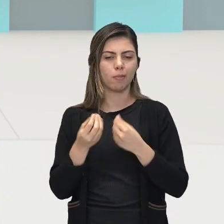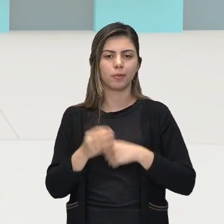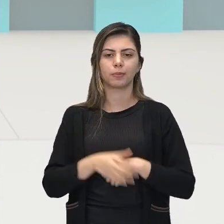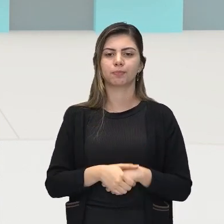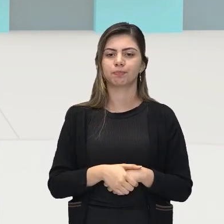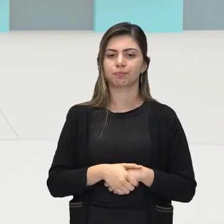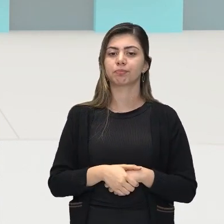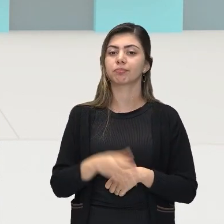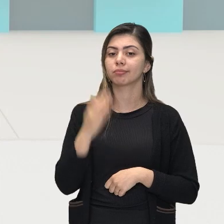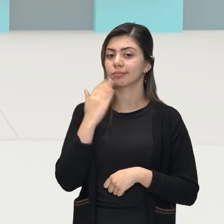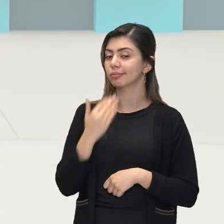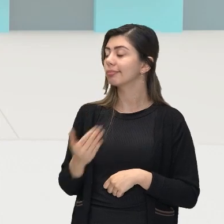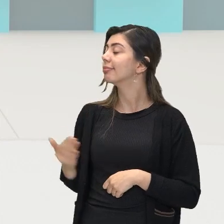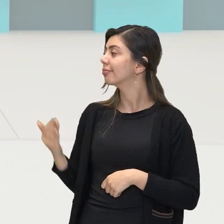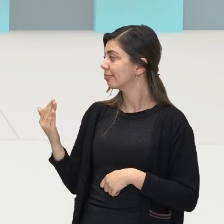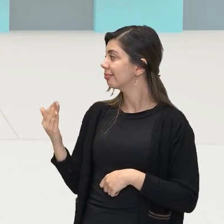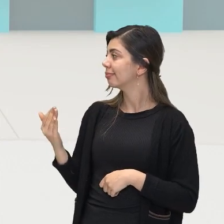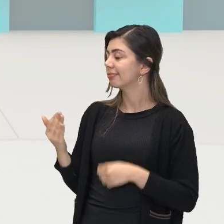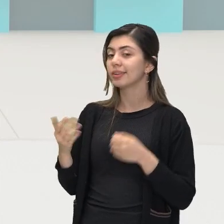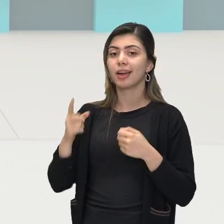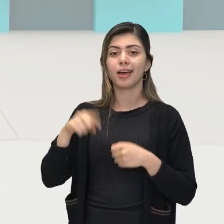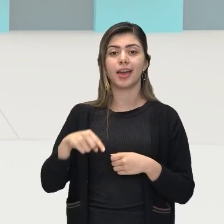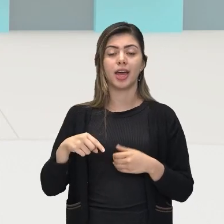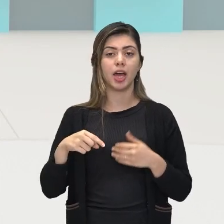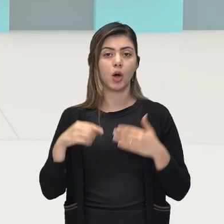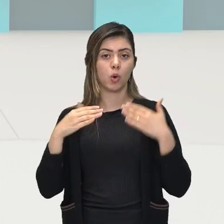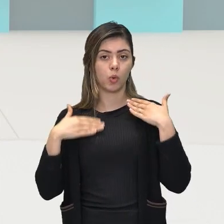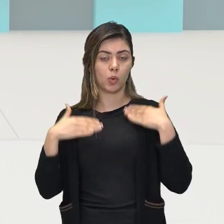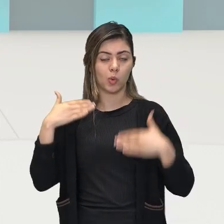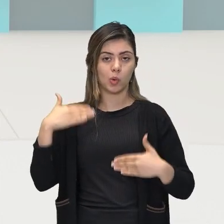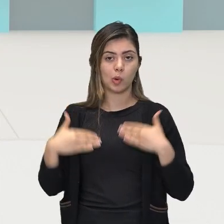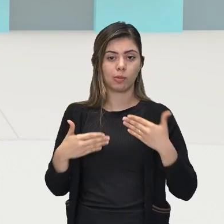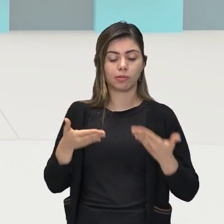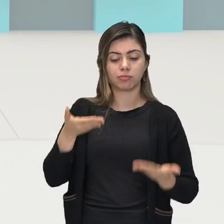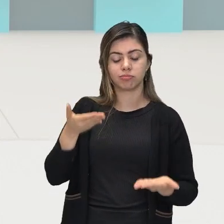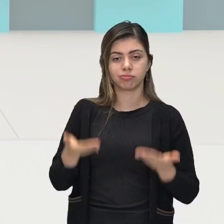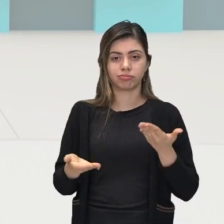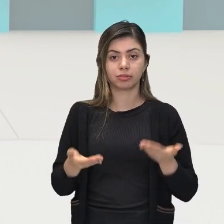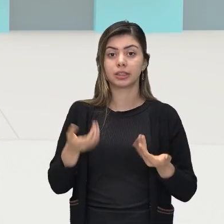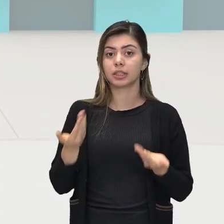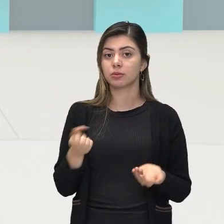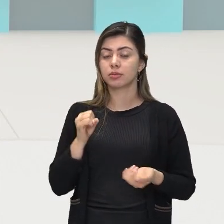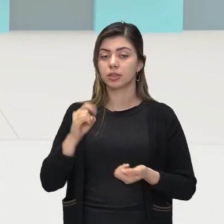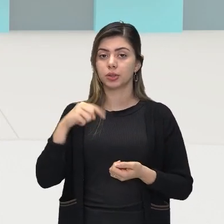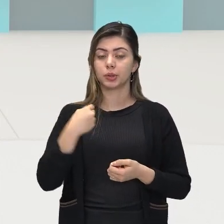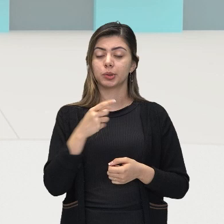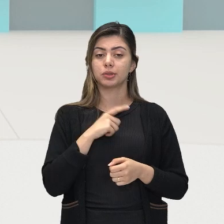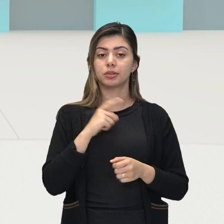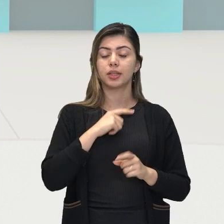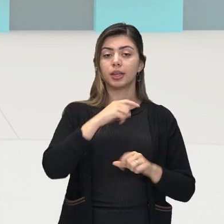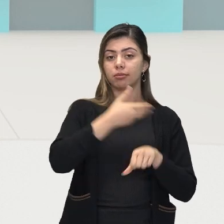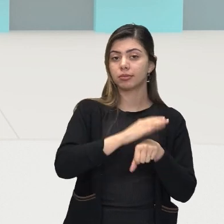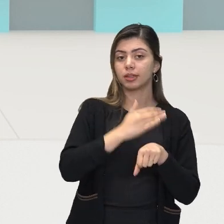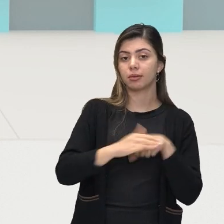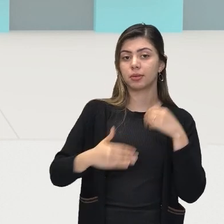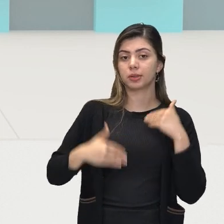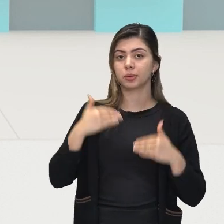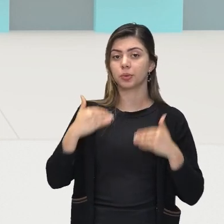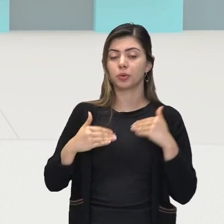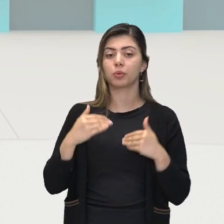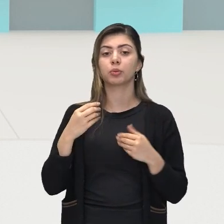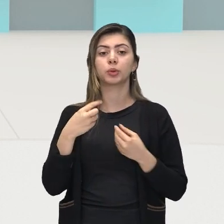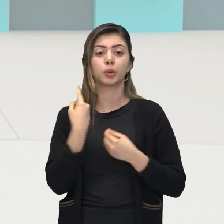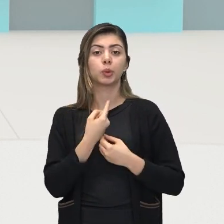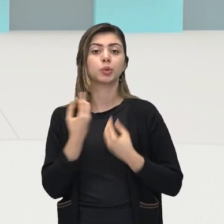A começar pelo controle do peso corporal, né? Através de uma atividade física, a gente tende a diminuir o nosso percentual de gordura,